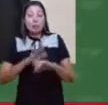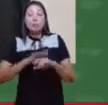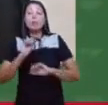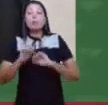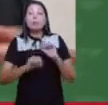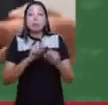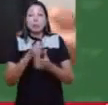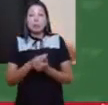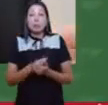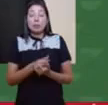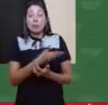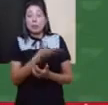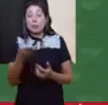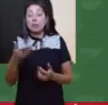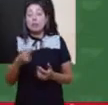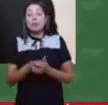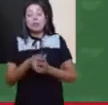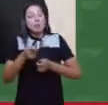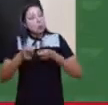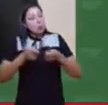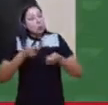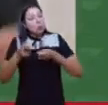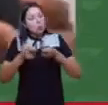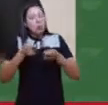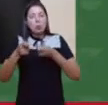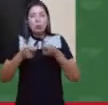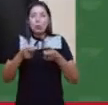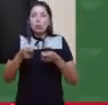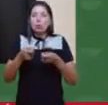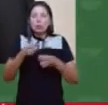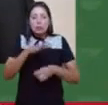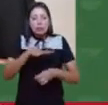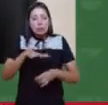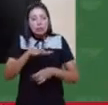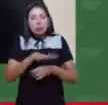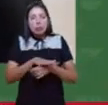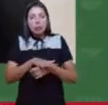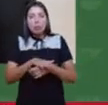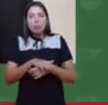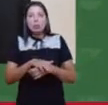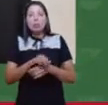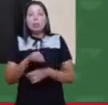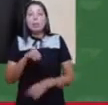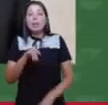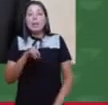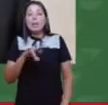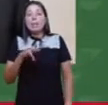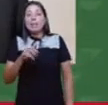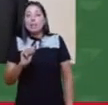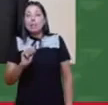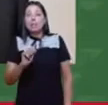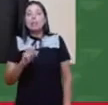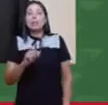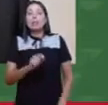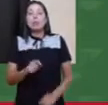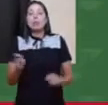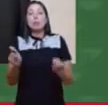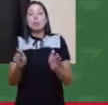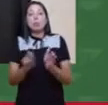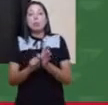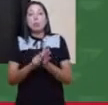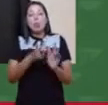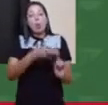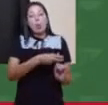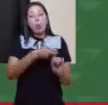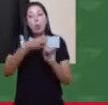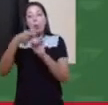mais aqueles que controlam territórios, como os milicianos, como o tráfico.